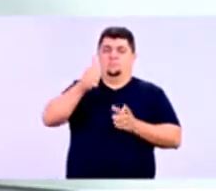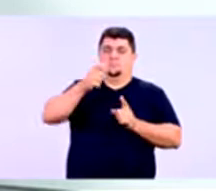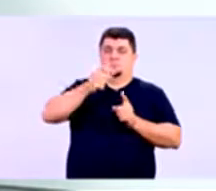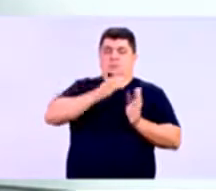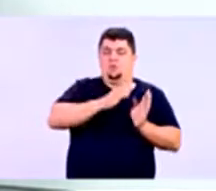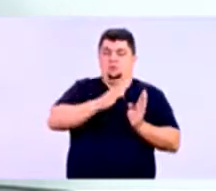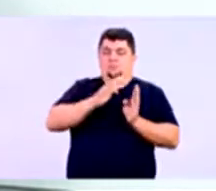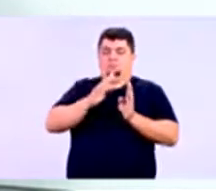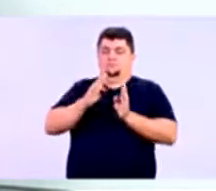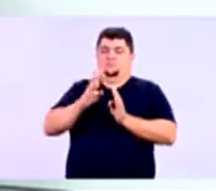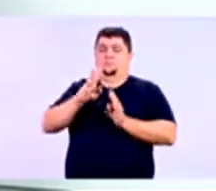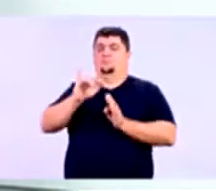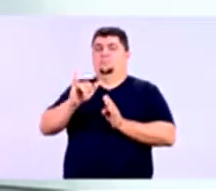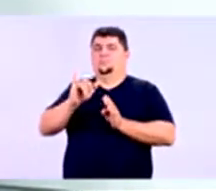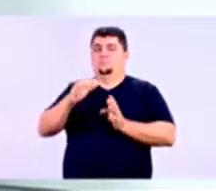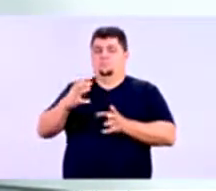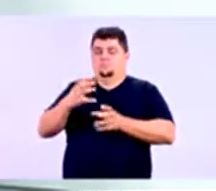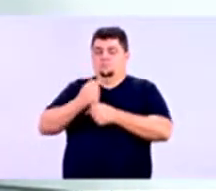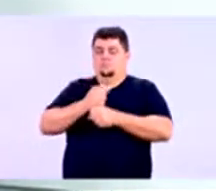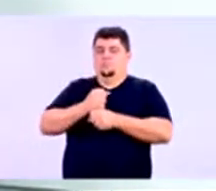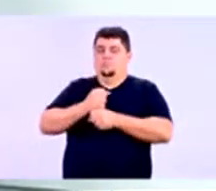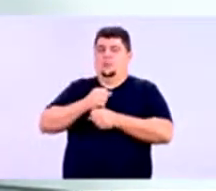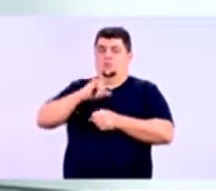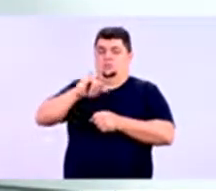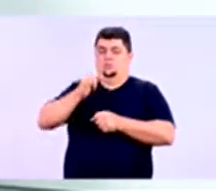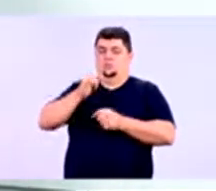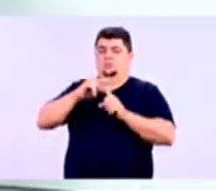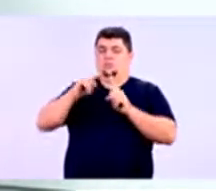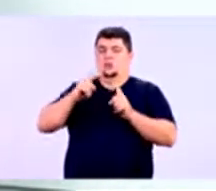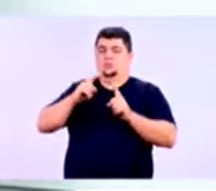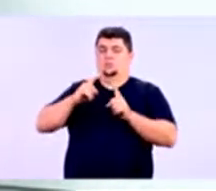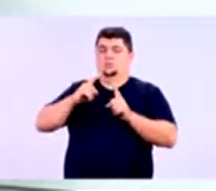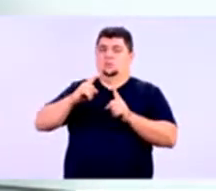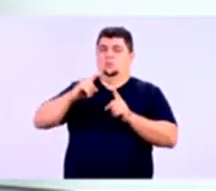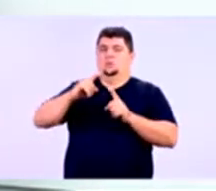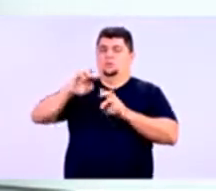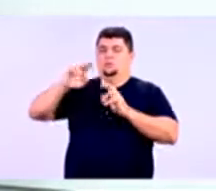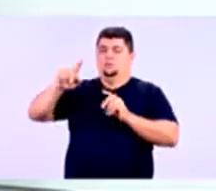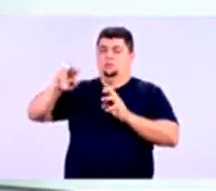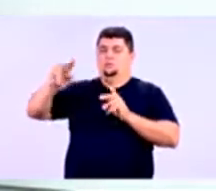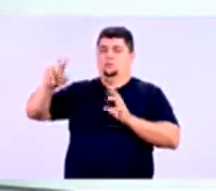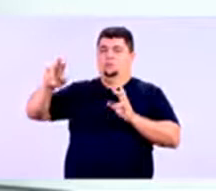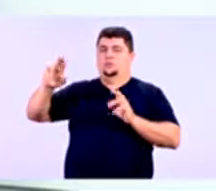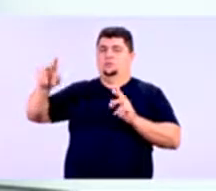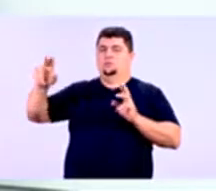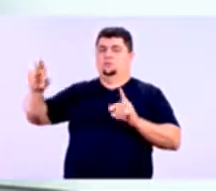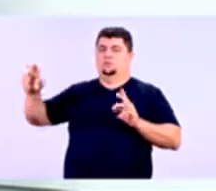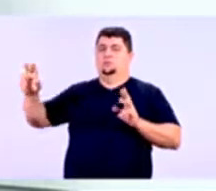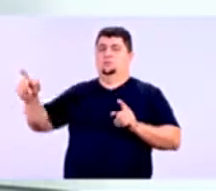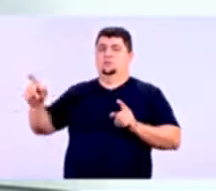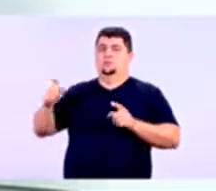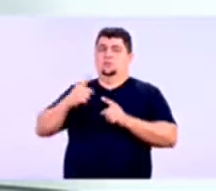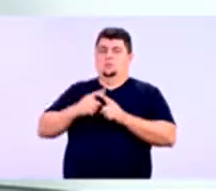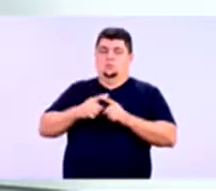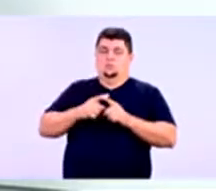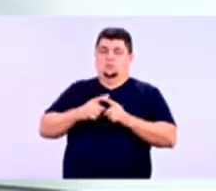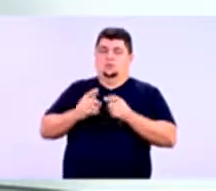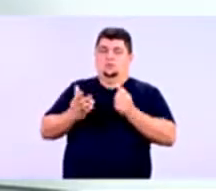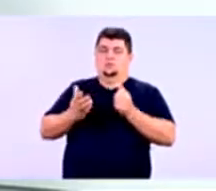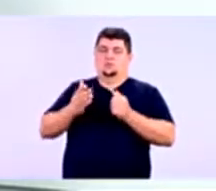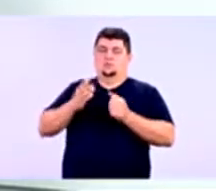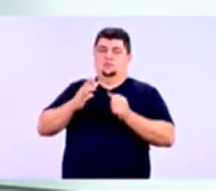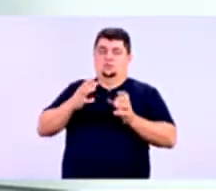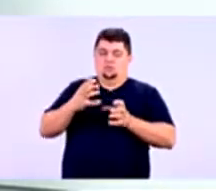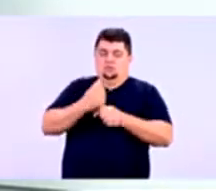juros compostos, o juro vai ser o mesmo, enquanto que nos demais passa a ser maior, porque a base de cálculo passa a